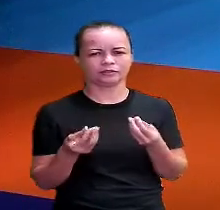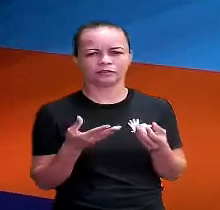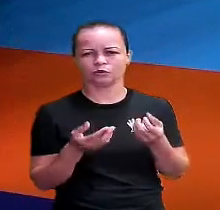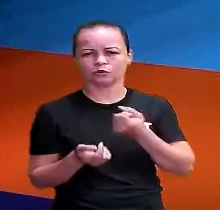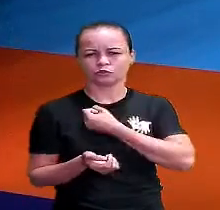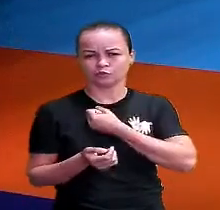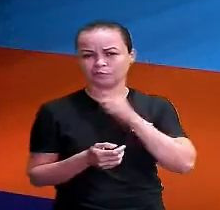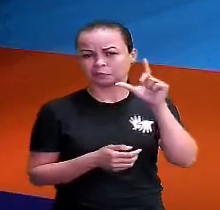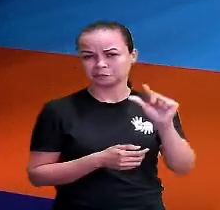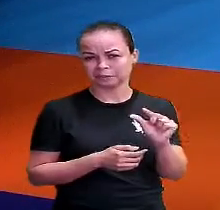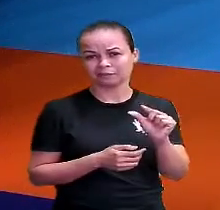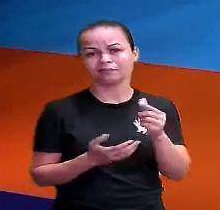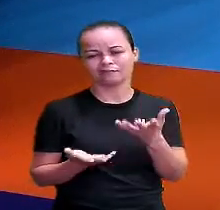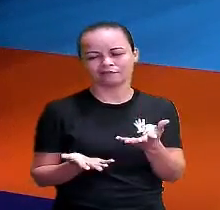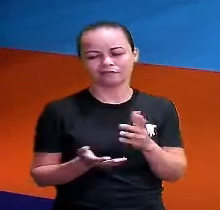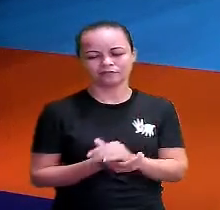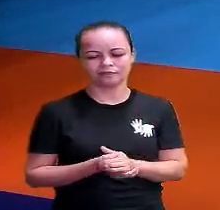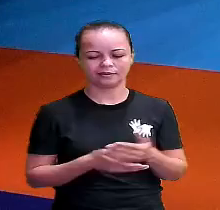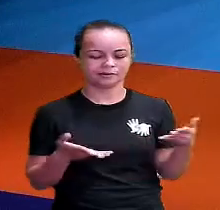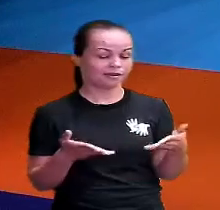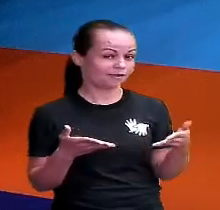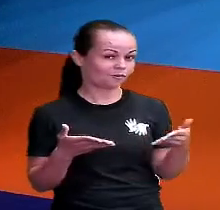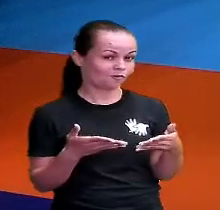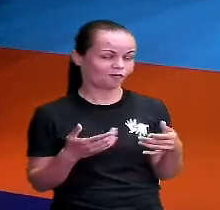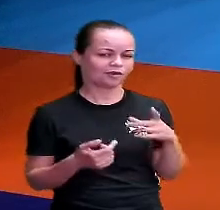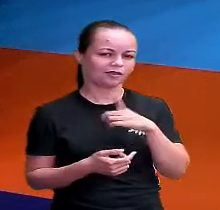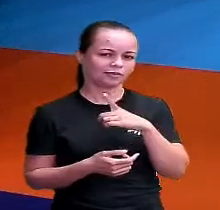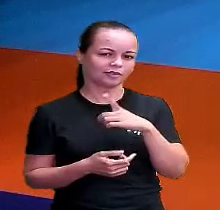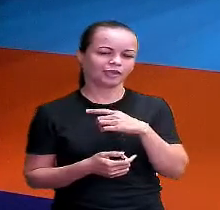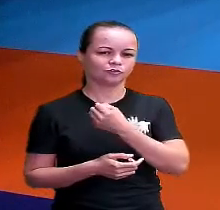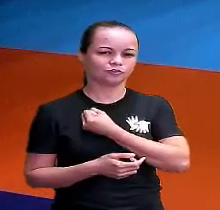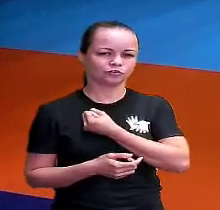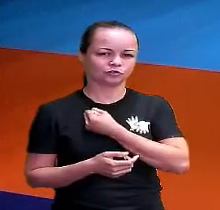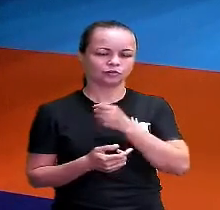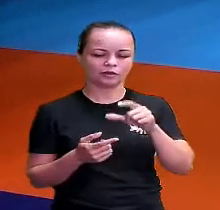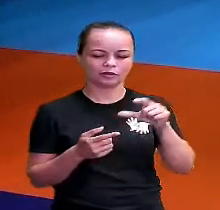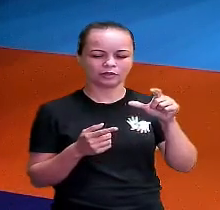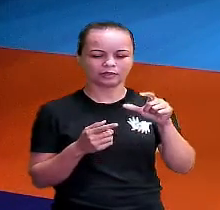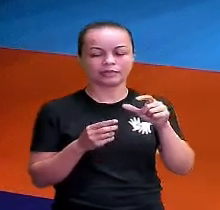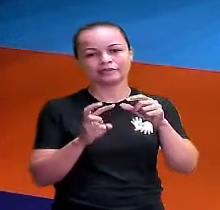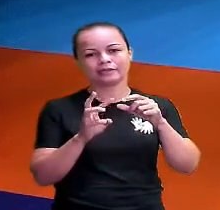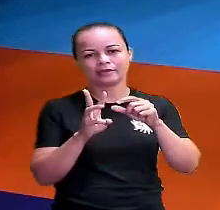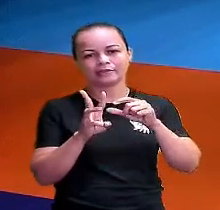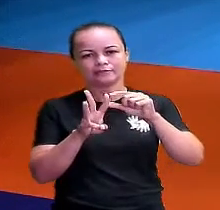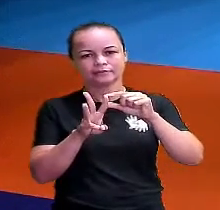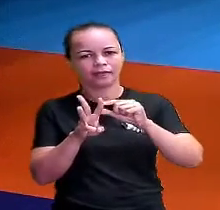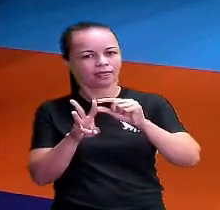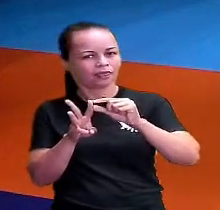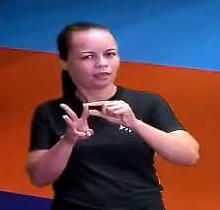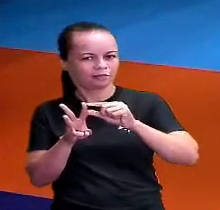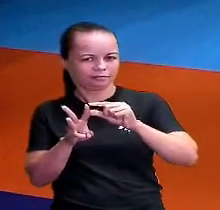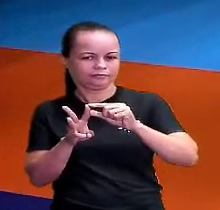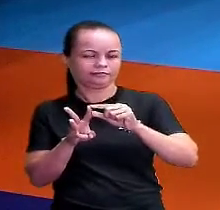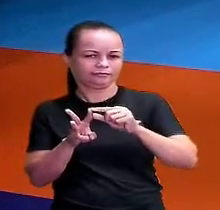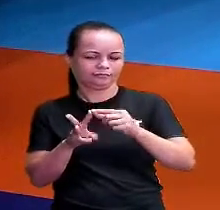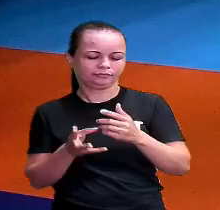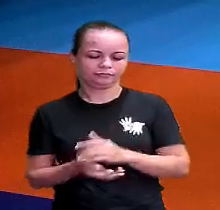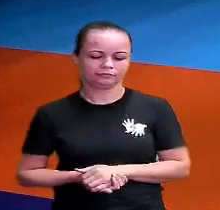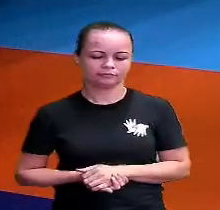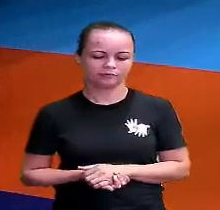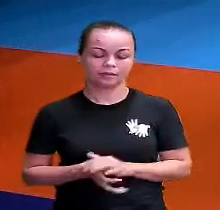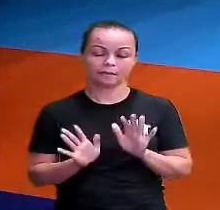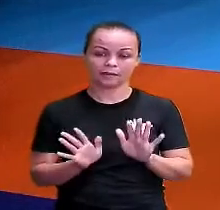números pequenininhos, só que agora a gente tem uns números que já pegam a casa das centenas, não é isso? Mas